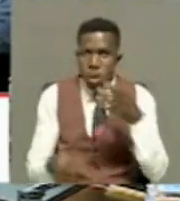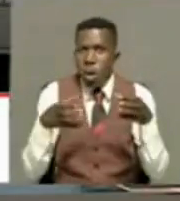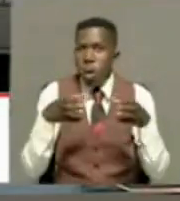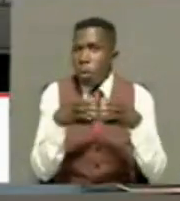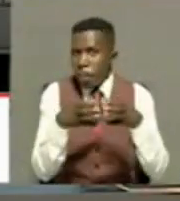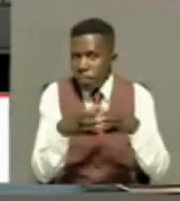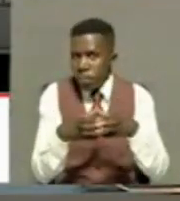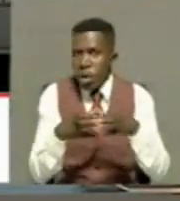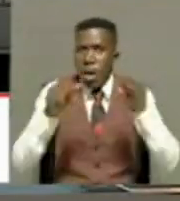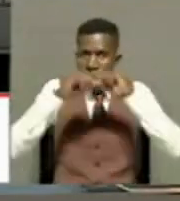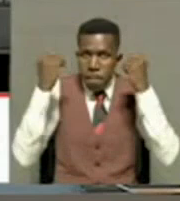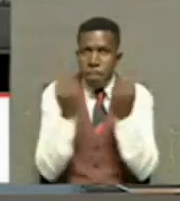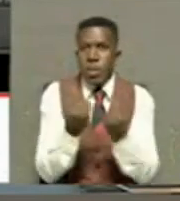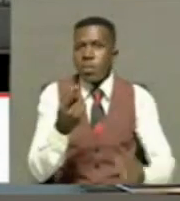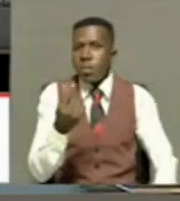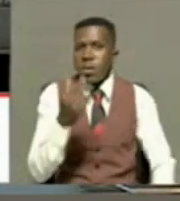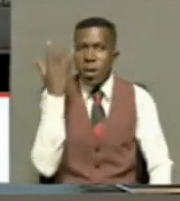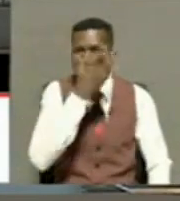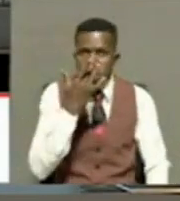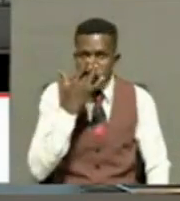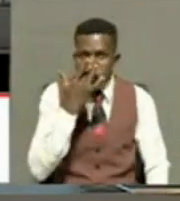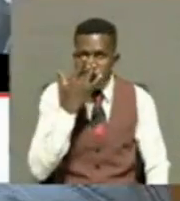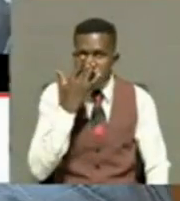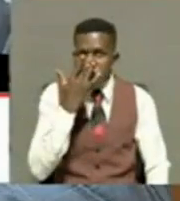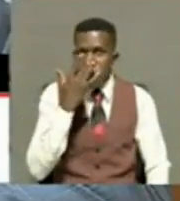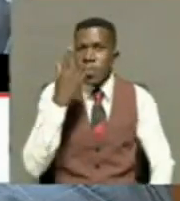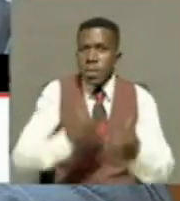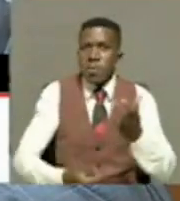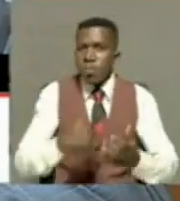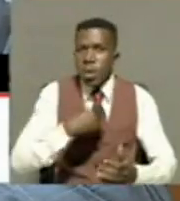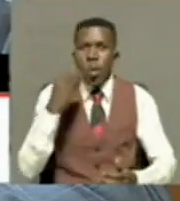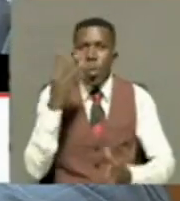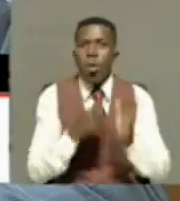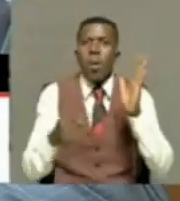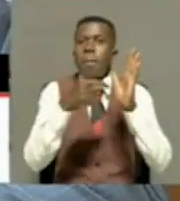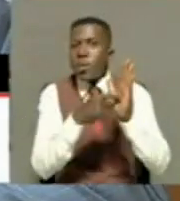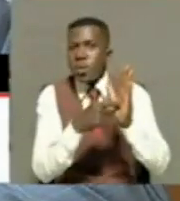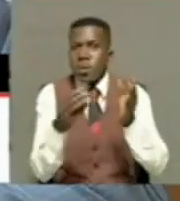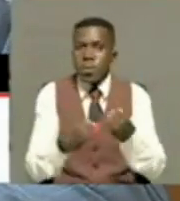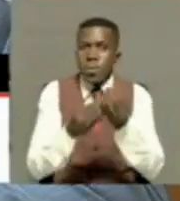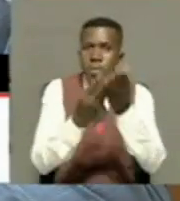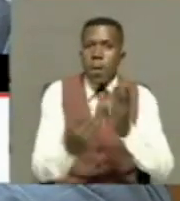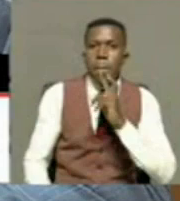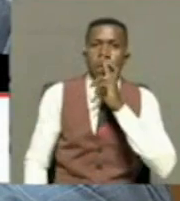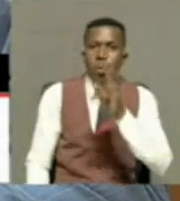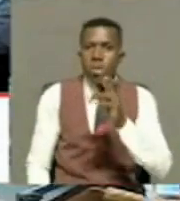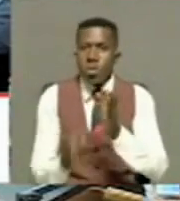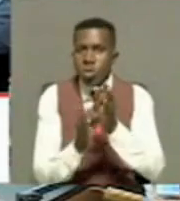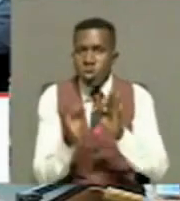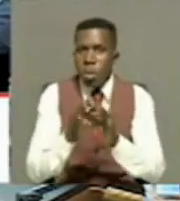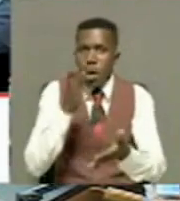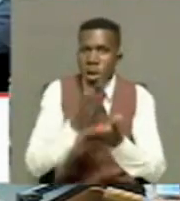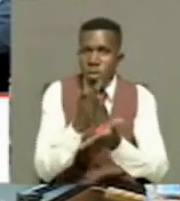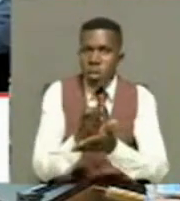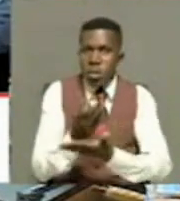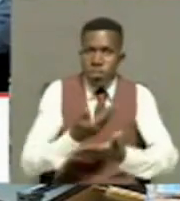Corporation, instituição financeira africana e multilateral, que tem como objetivo dar resposta à falta de investimento